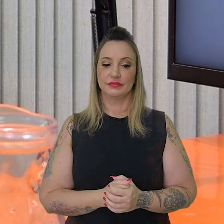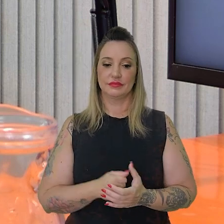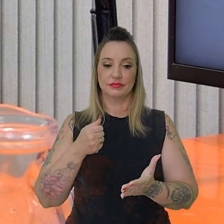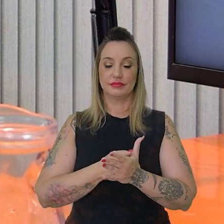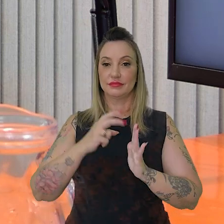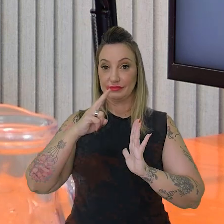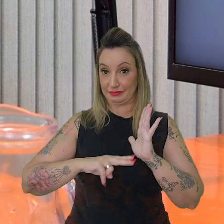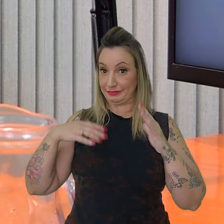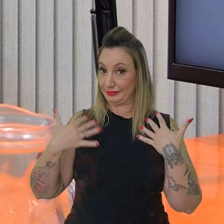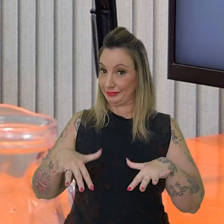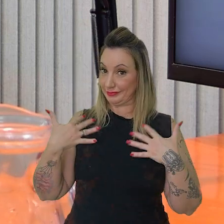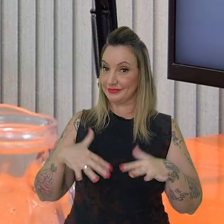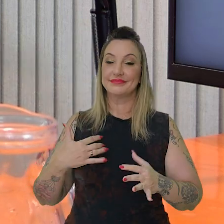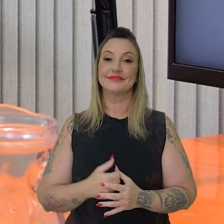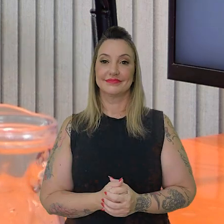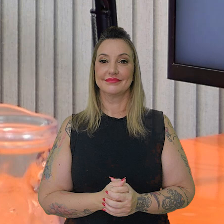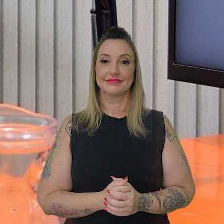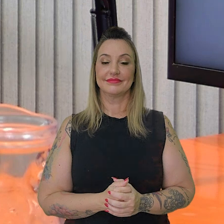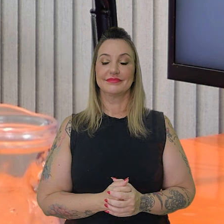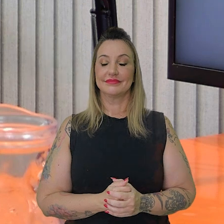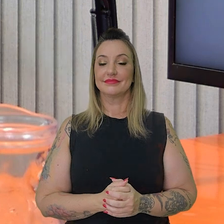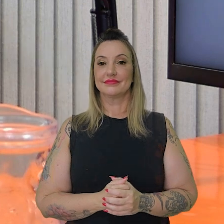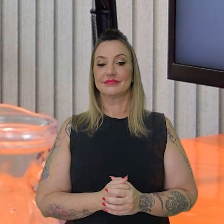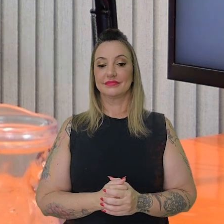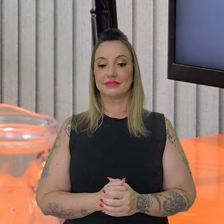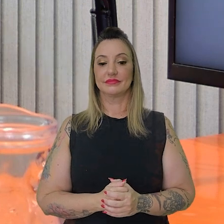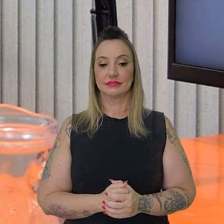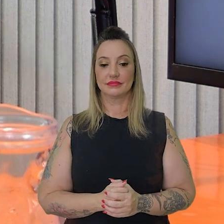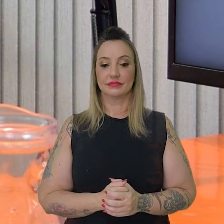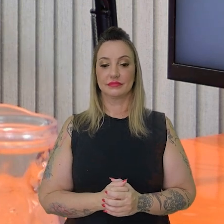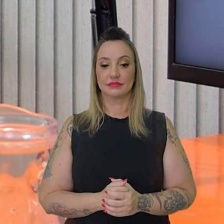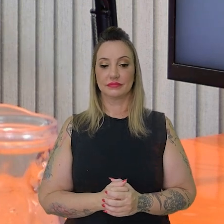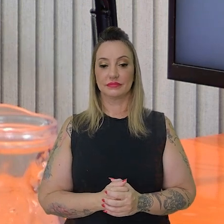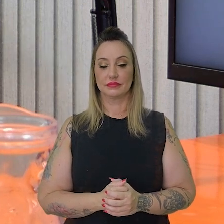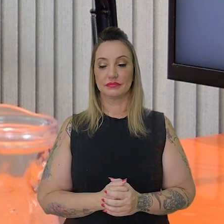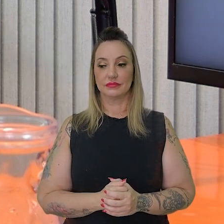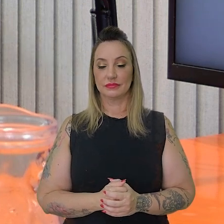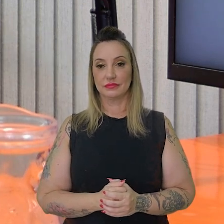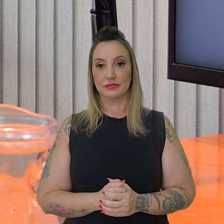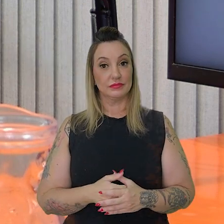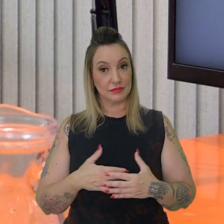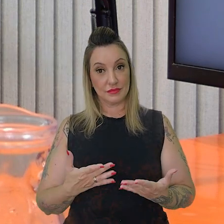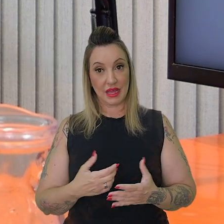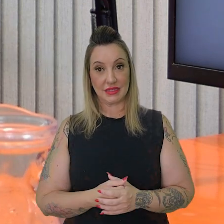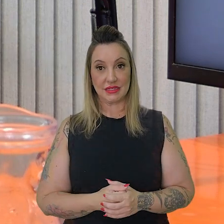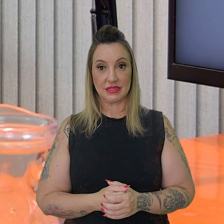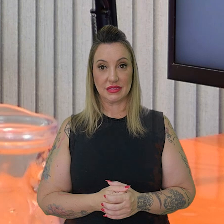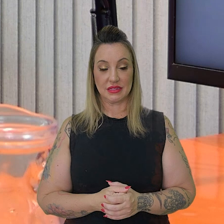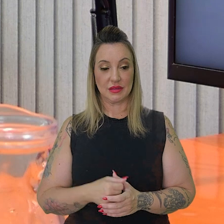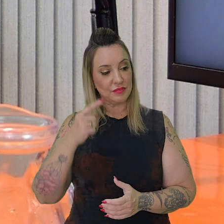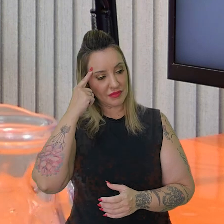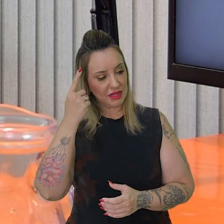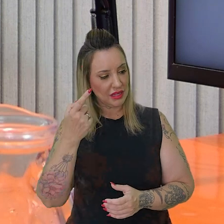taa bem bacana Nossa de bagagem Extra né mas foi que que eu